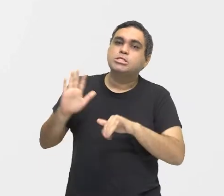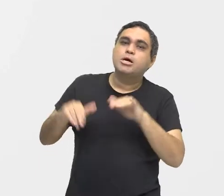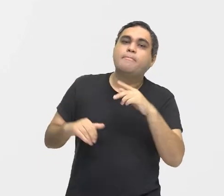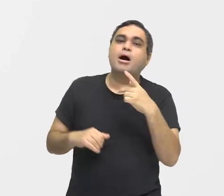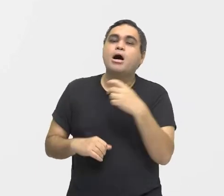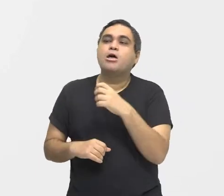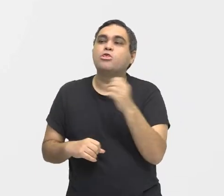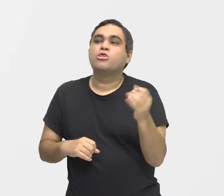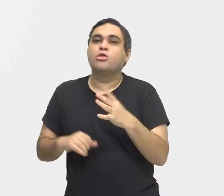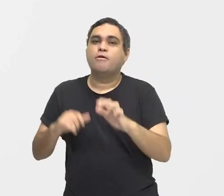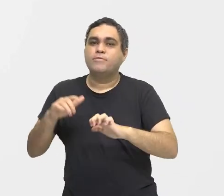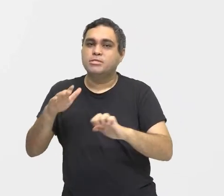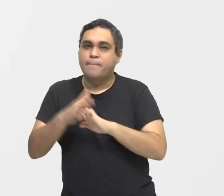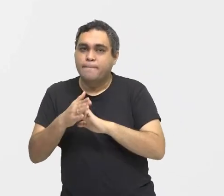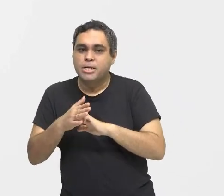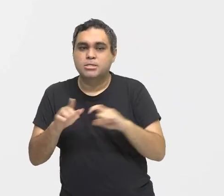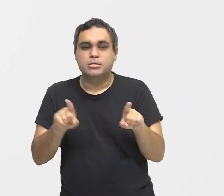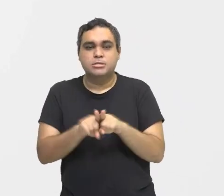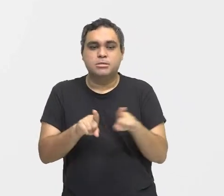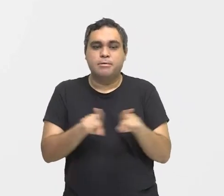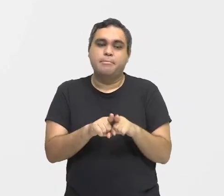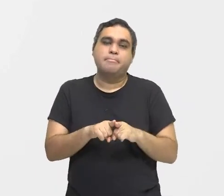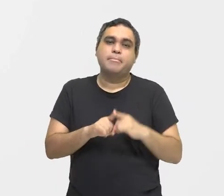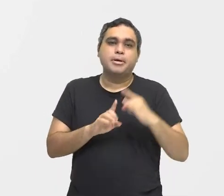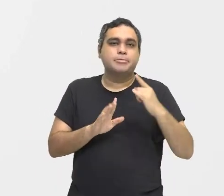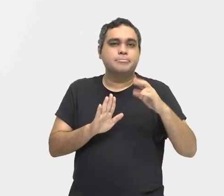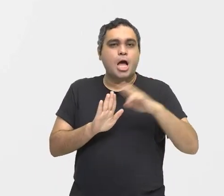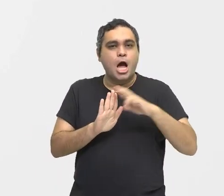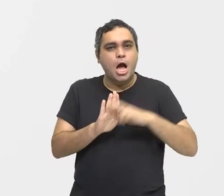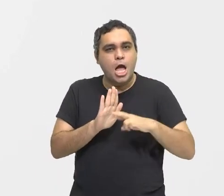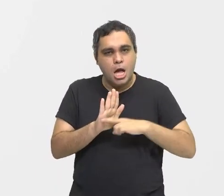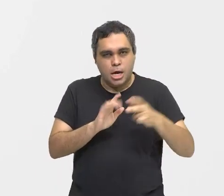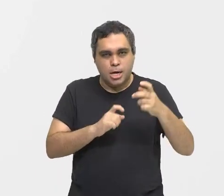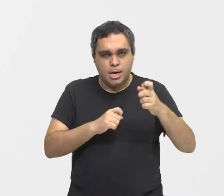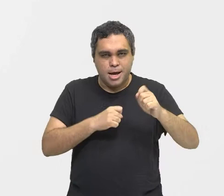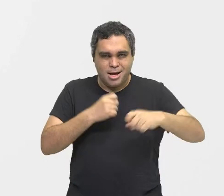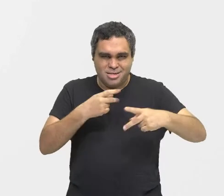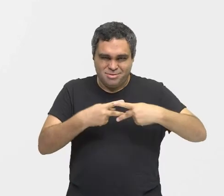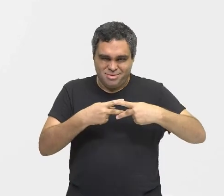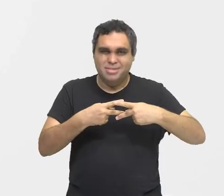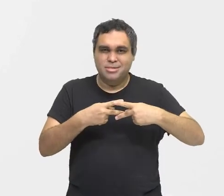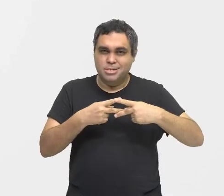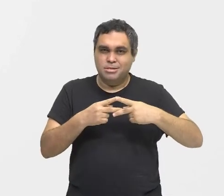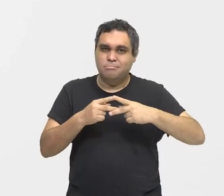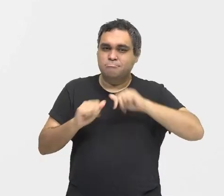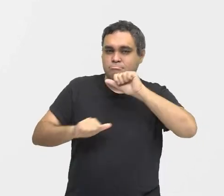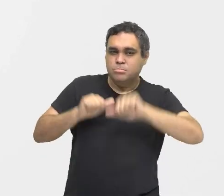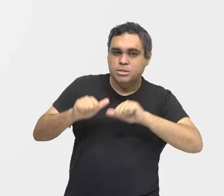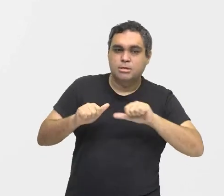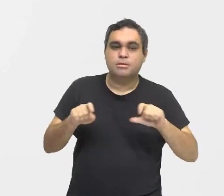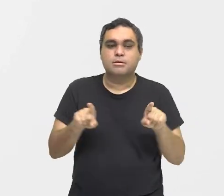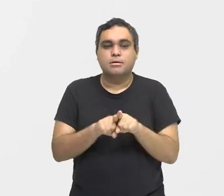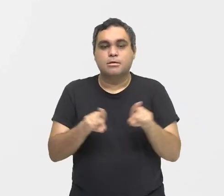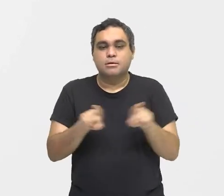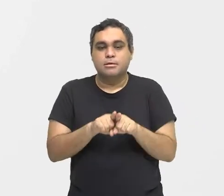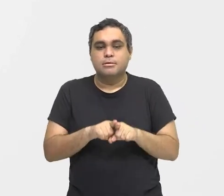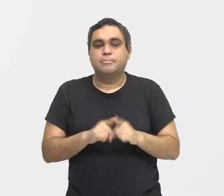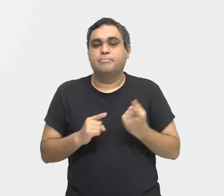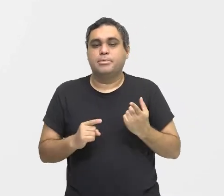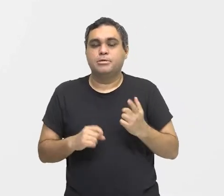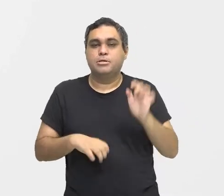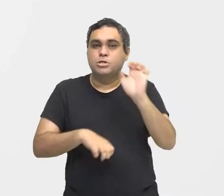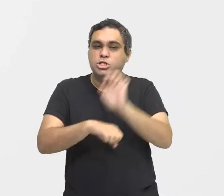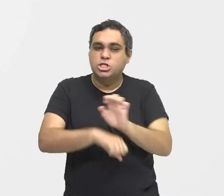algumas reformas administrativas, diminuir o peso do Estado, né, passando aí para reduzir